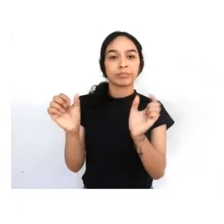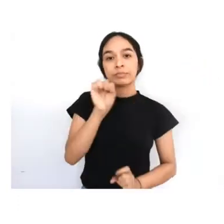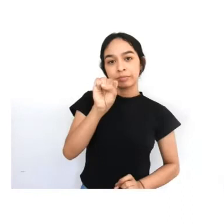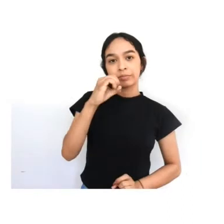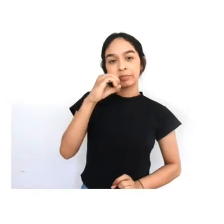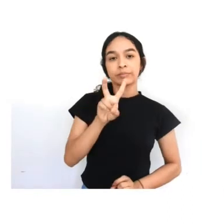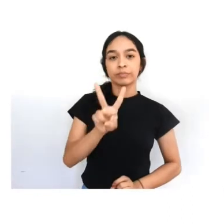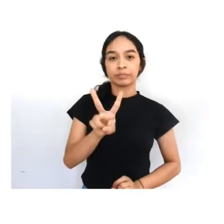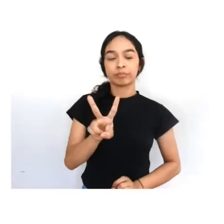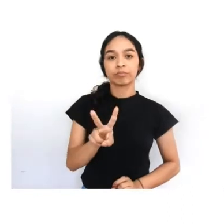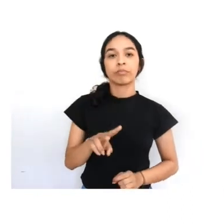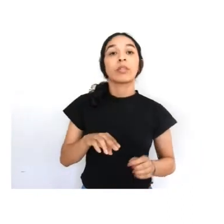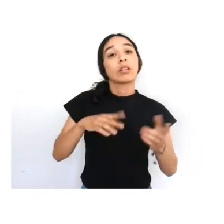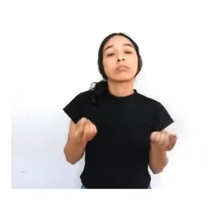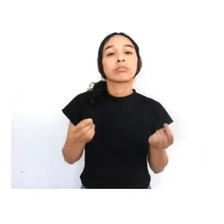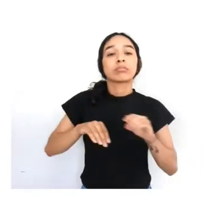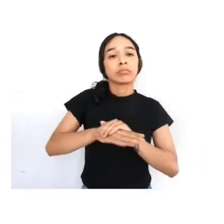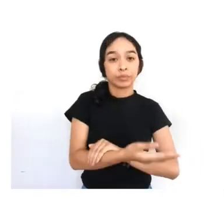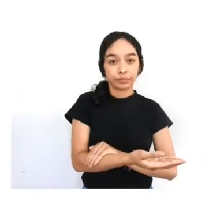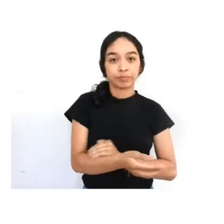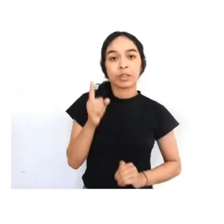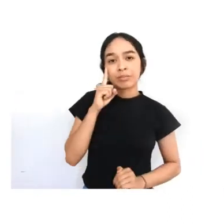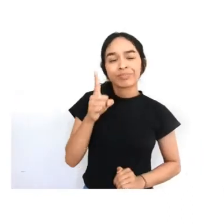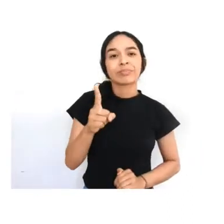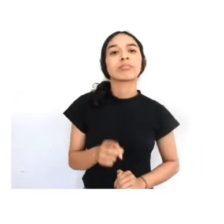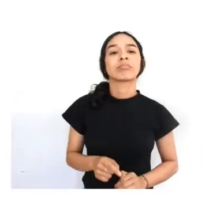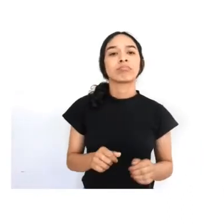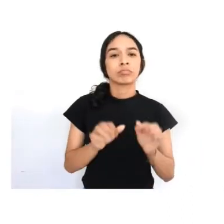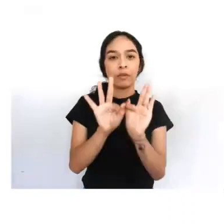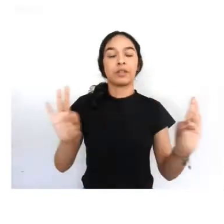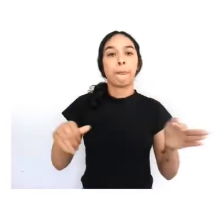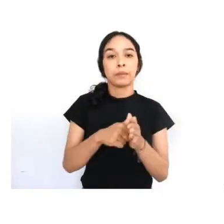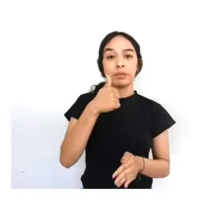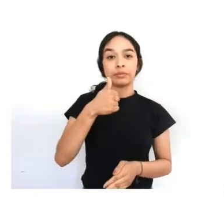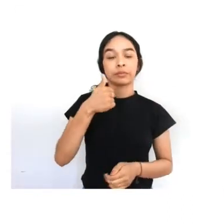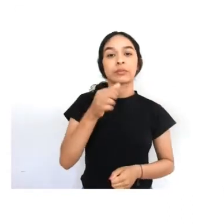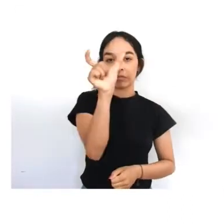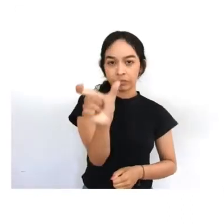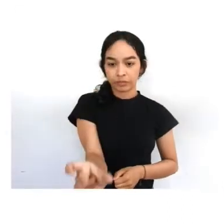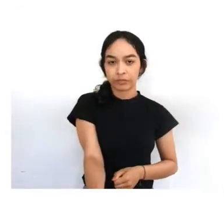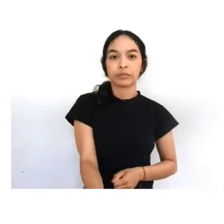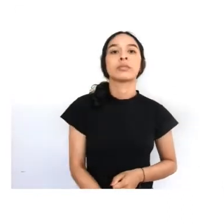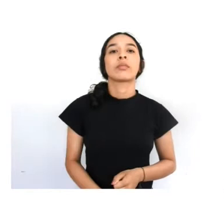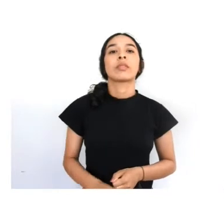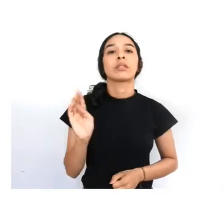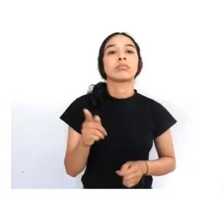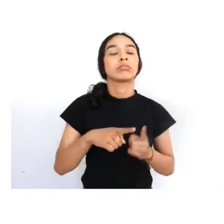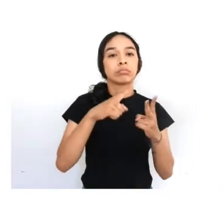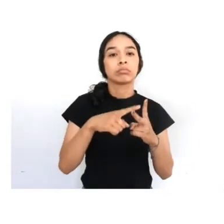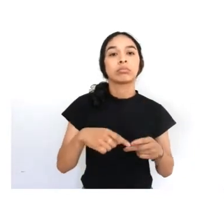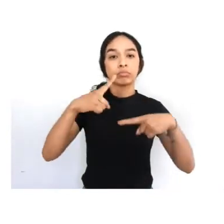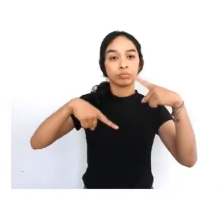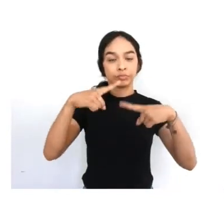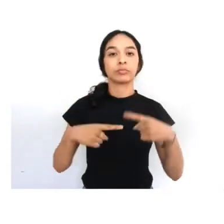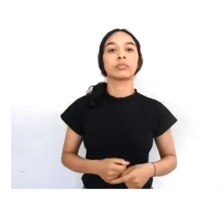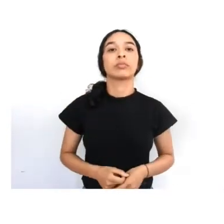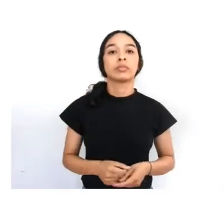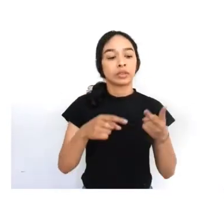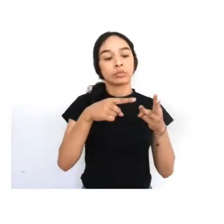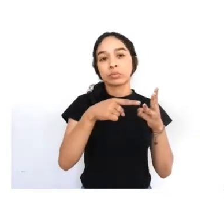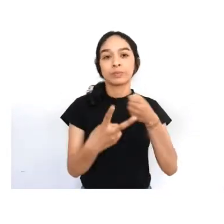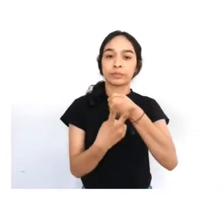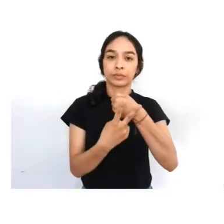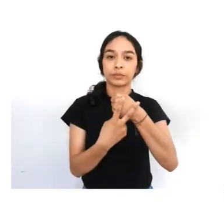ou seja, tradicionalmente encontraremos numa frase primeiro o sujeito, depois o objeto e por último o